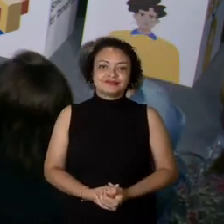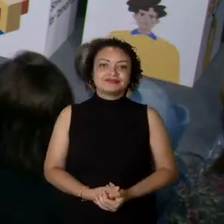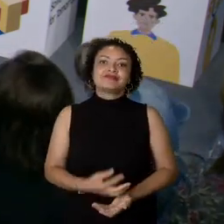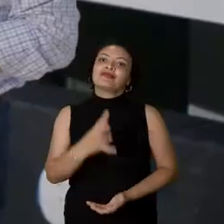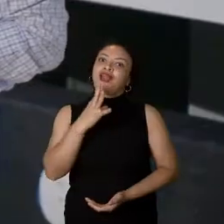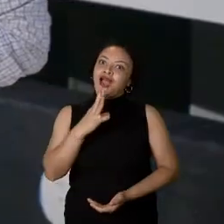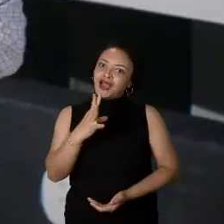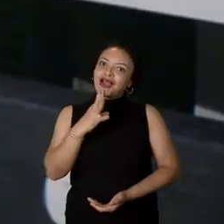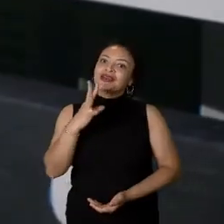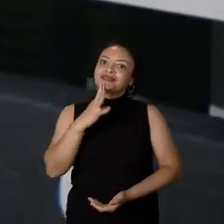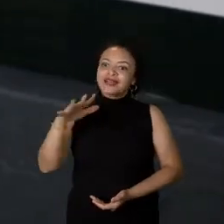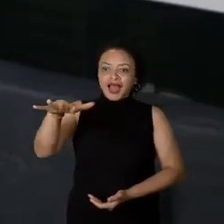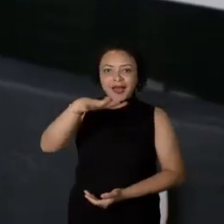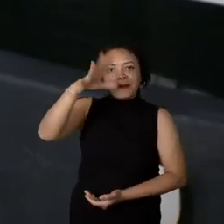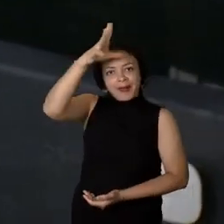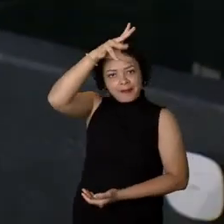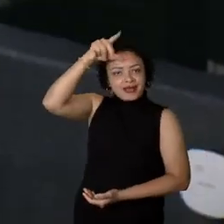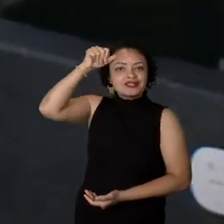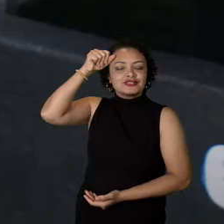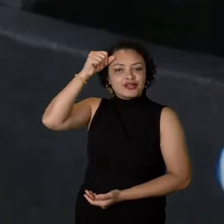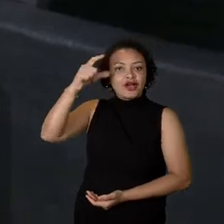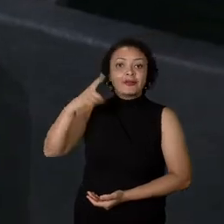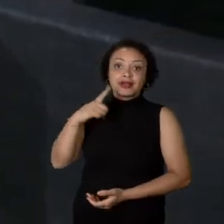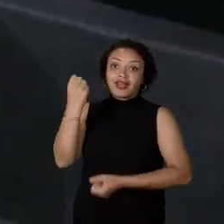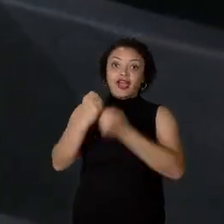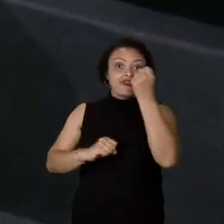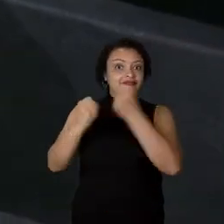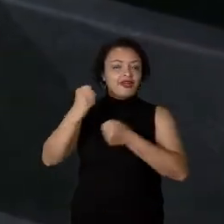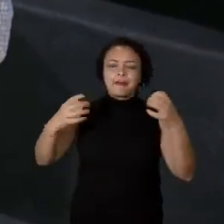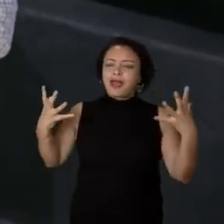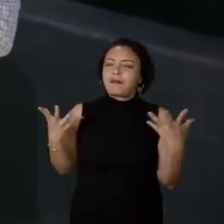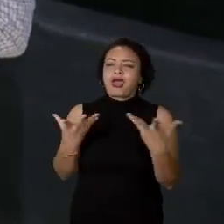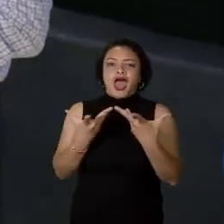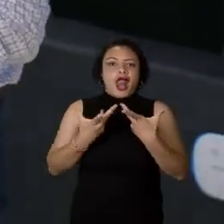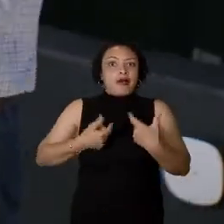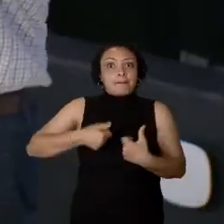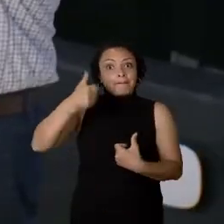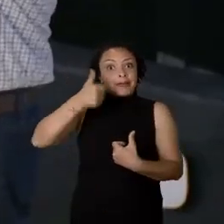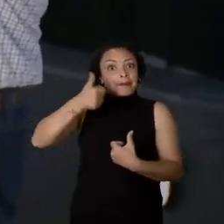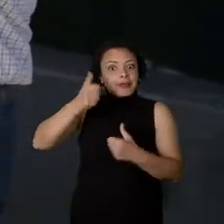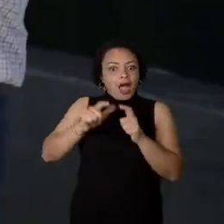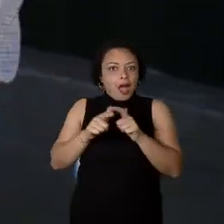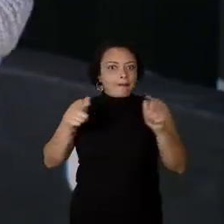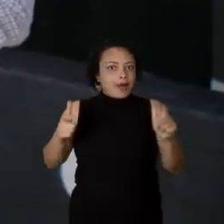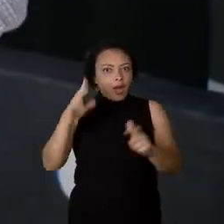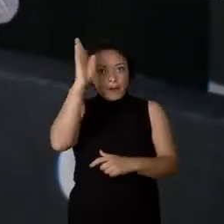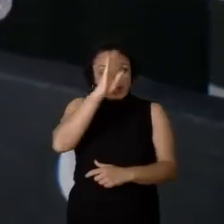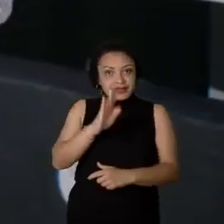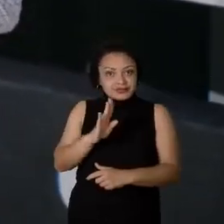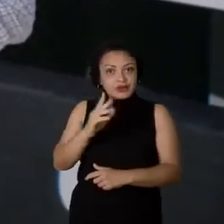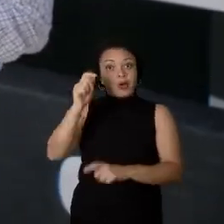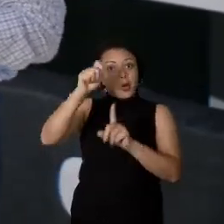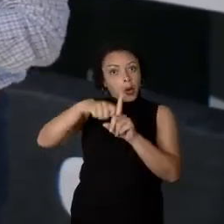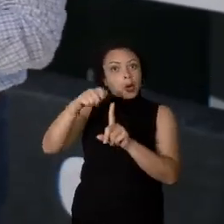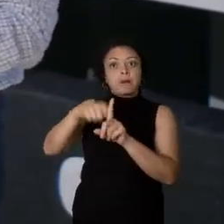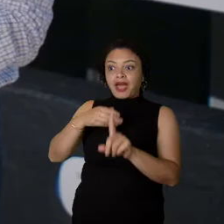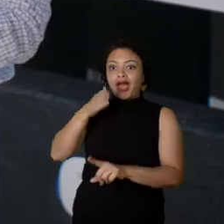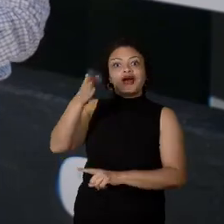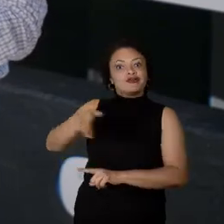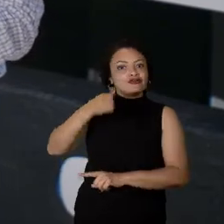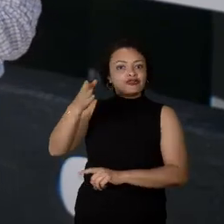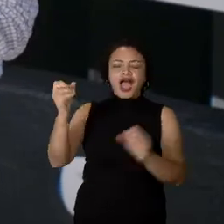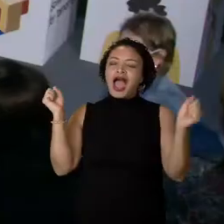Conhecemos muito bem o estado do Amazonas, temos uma fábrica maravilhosa, a maior do Brasil está lá. Eu vou para lá todo mês, adoro Manaus,